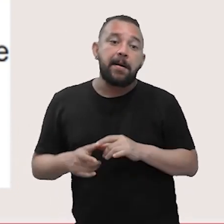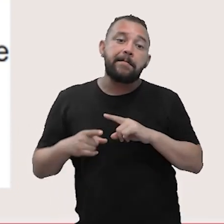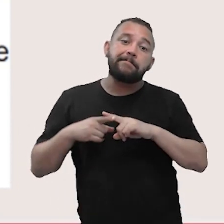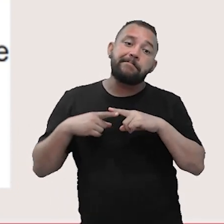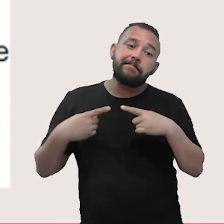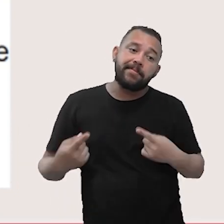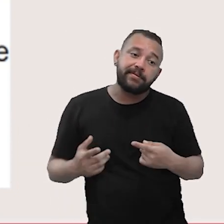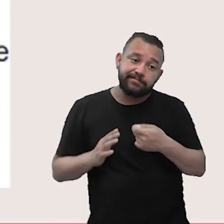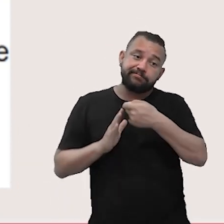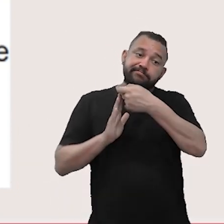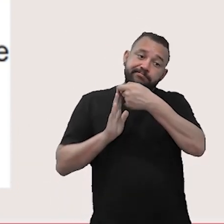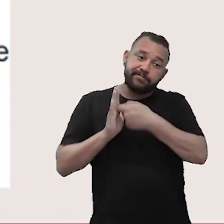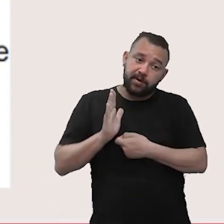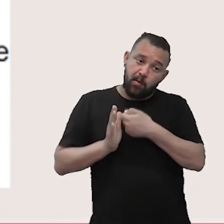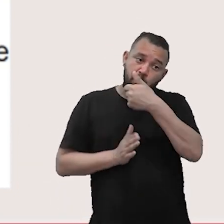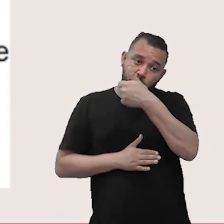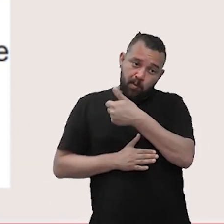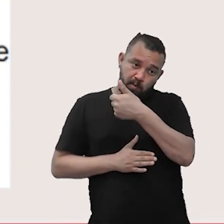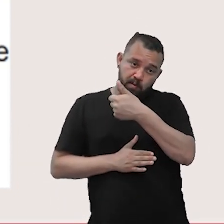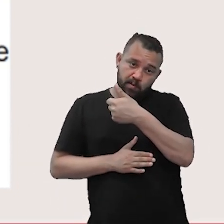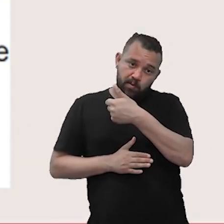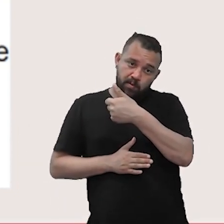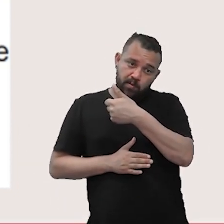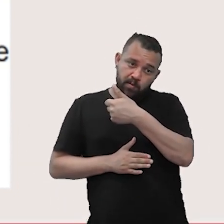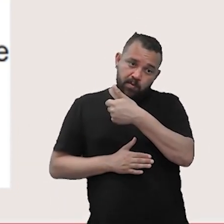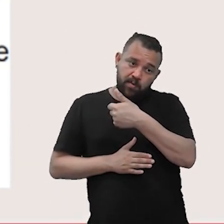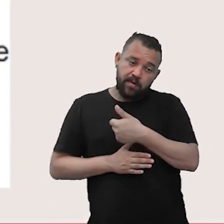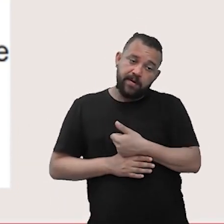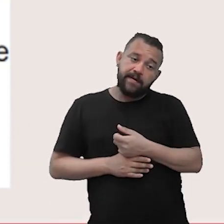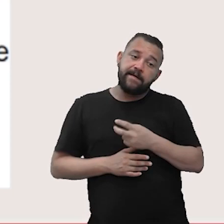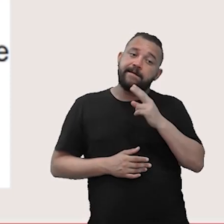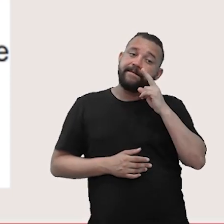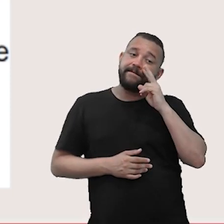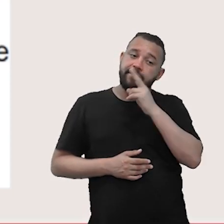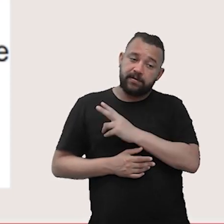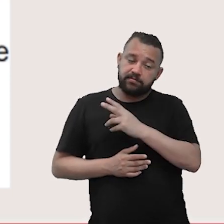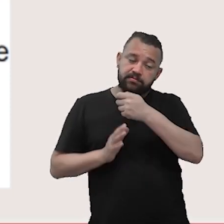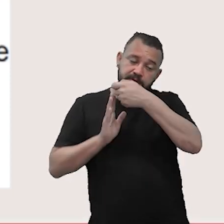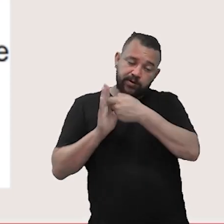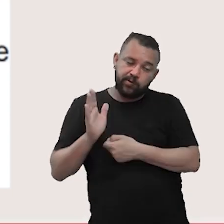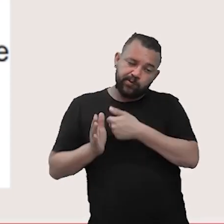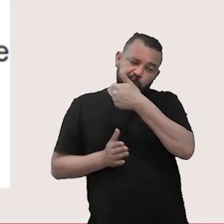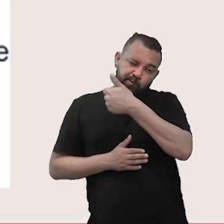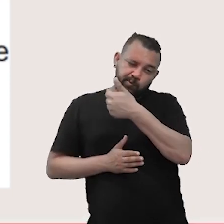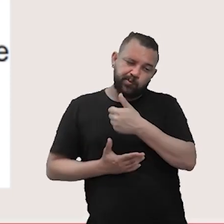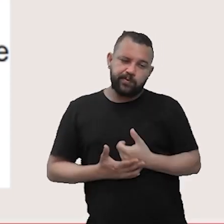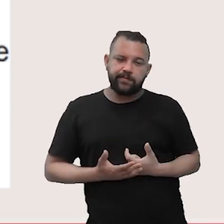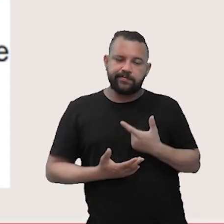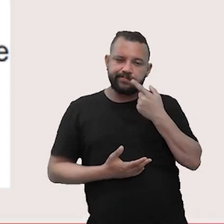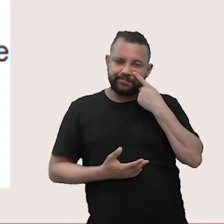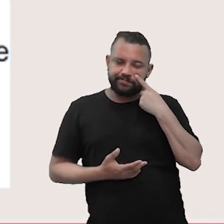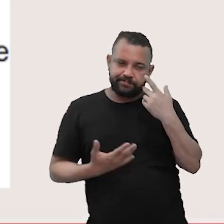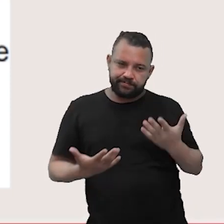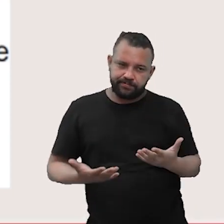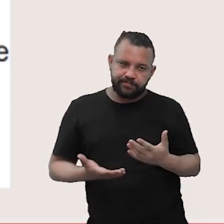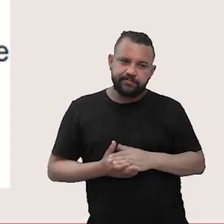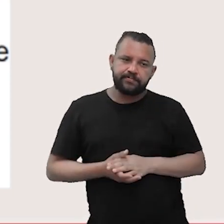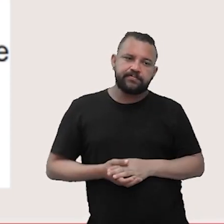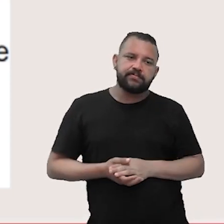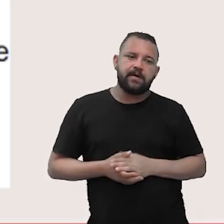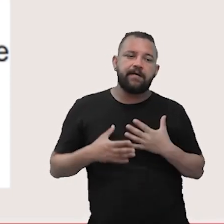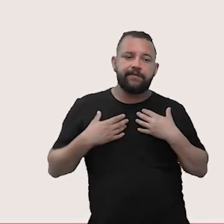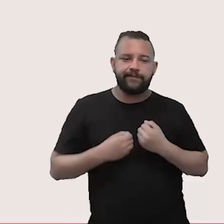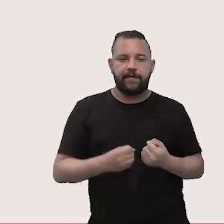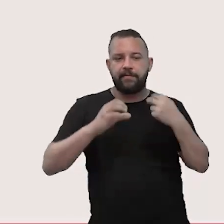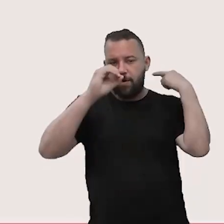texto 2. A gente agora vai analisar o texto 1. Vamos dar uma analisada no texto 1 e no texto 2. Volta lá, Robertão, meu amigo